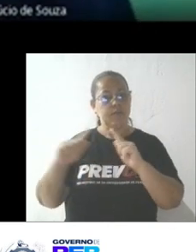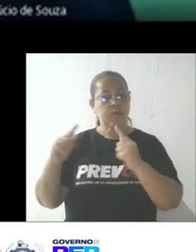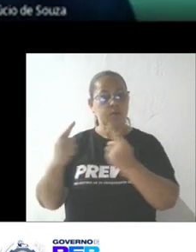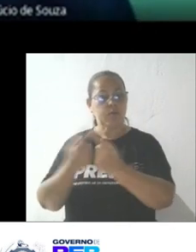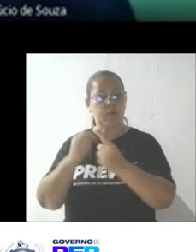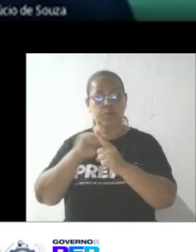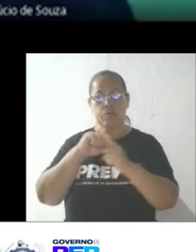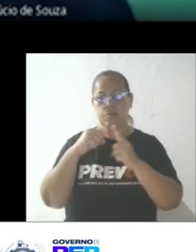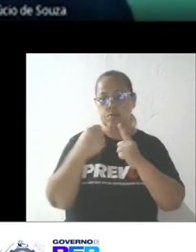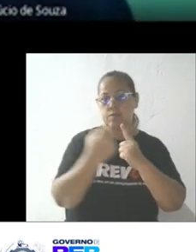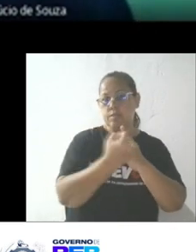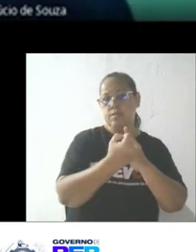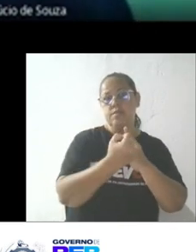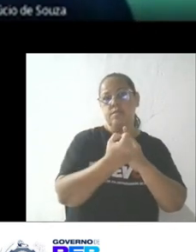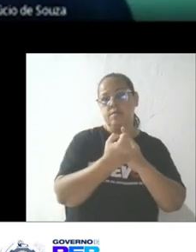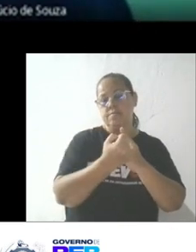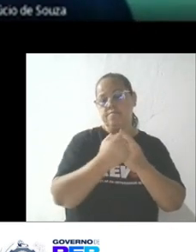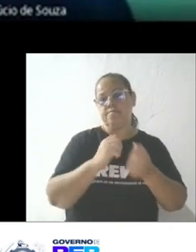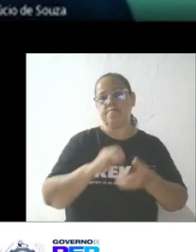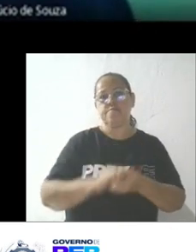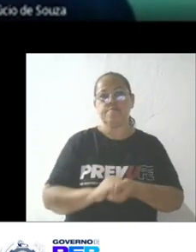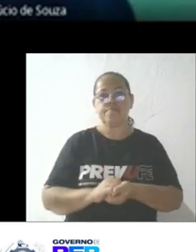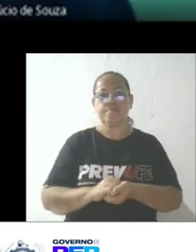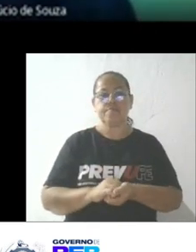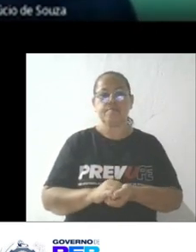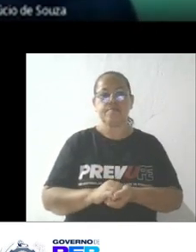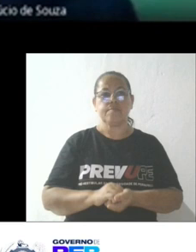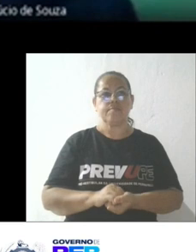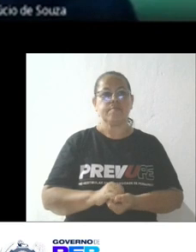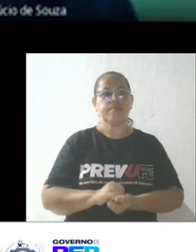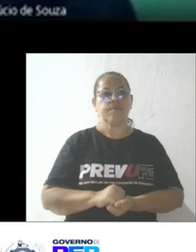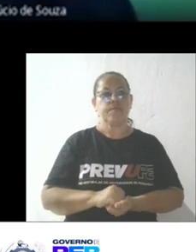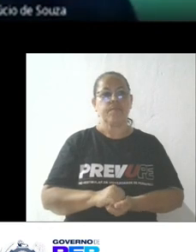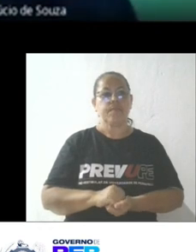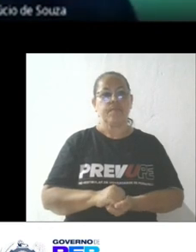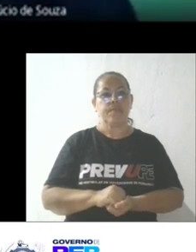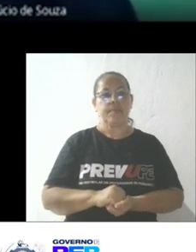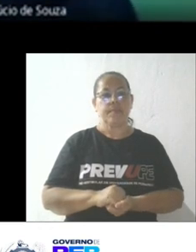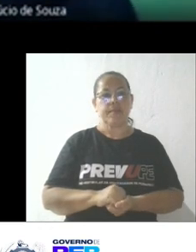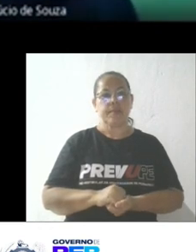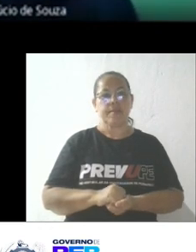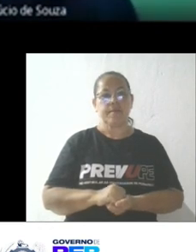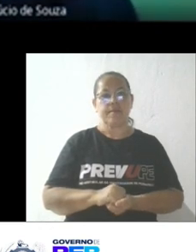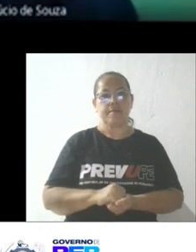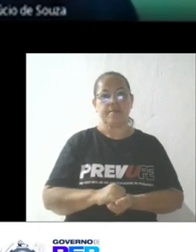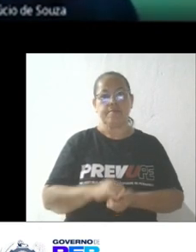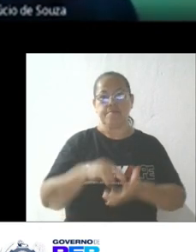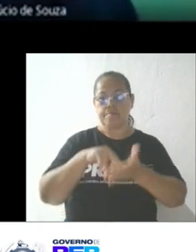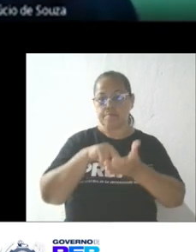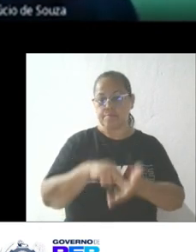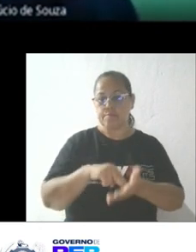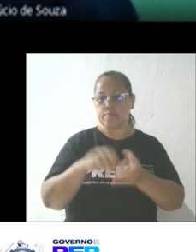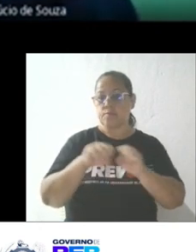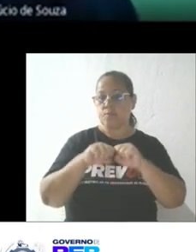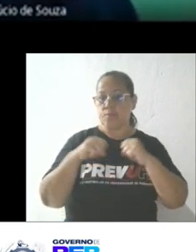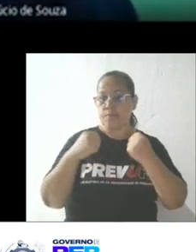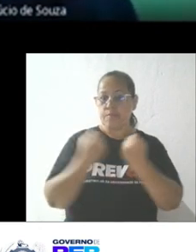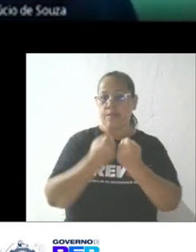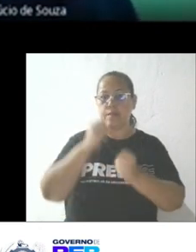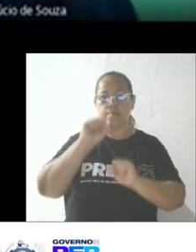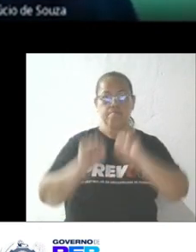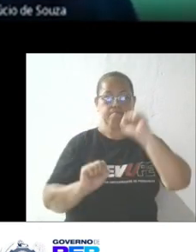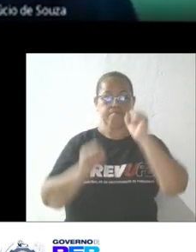sociais a consolidação da sociedade industrial foi acompanhada por uma